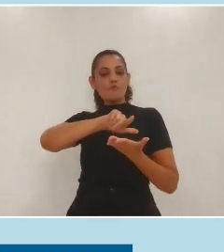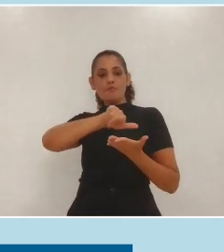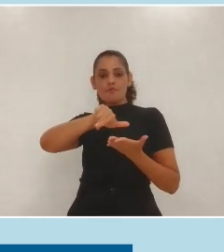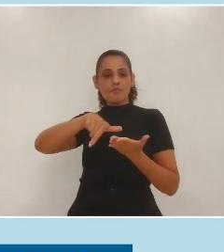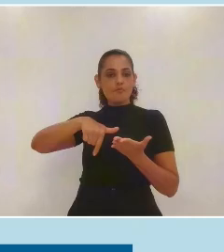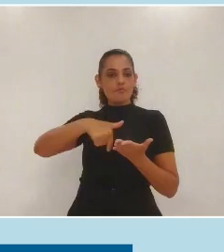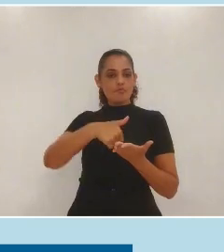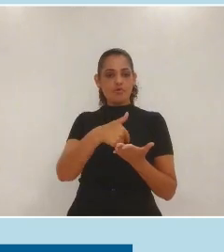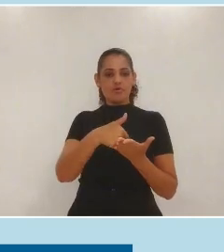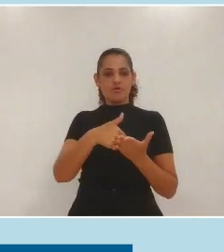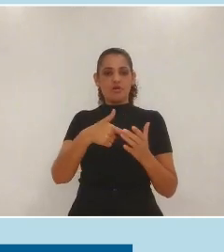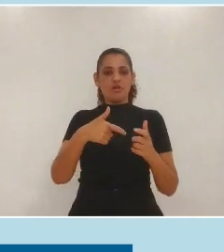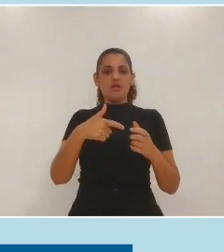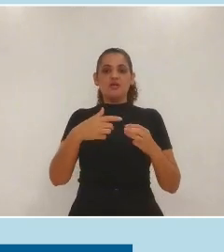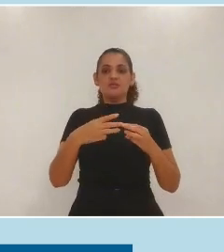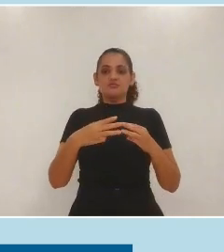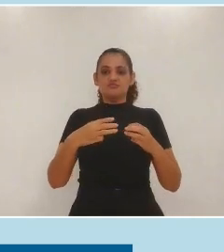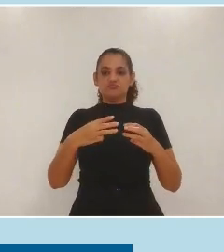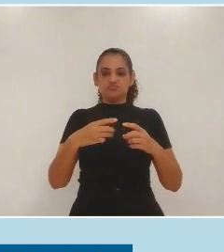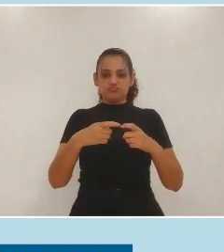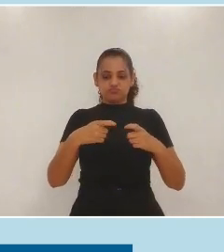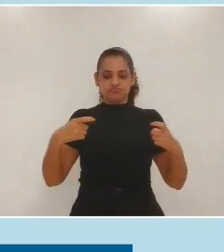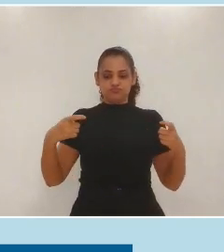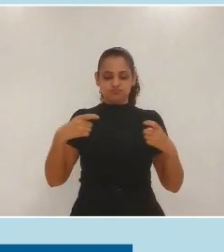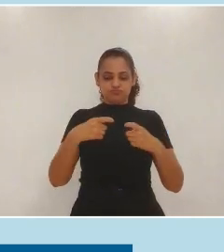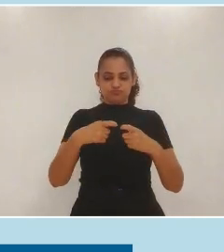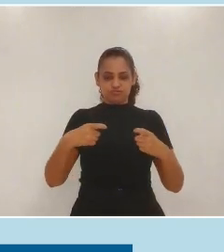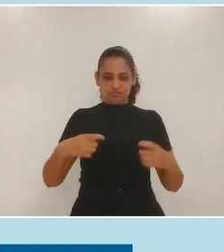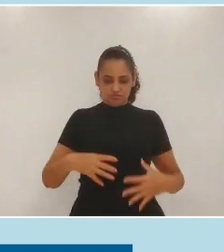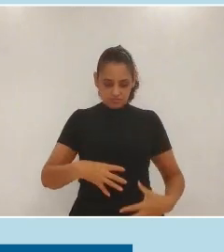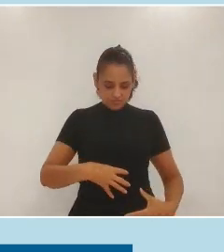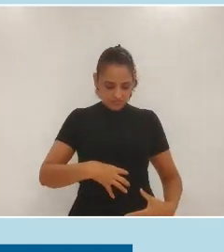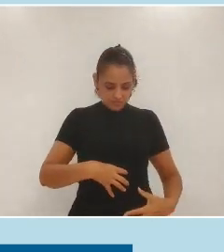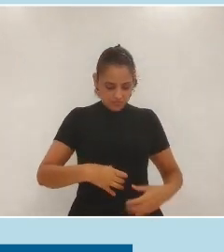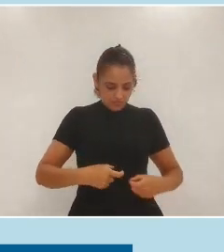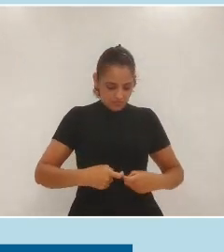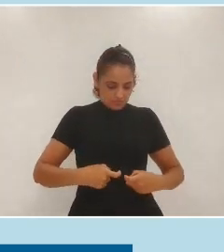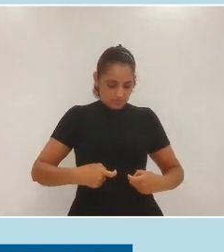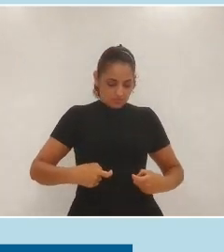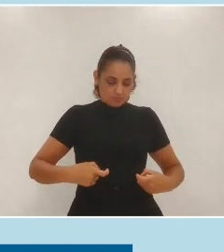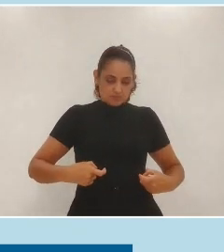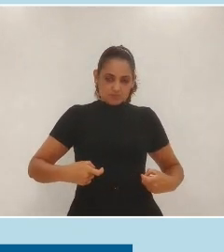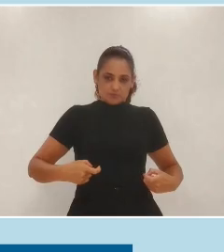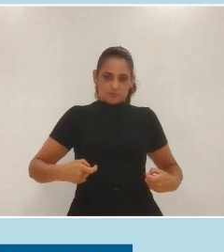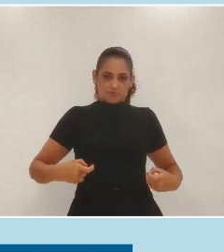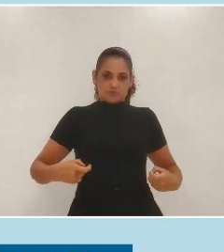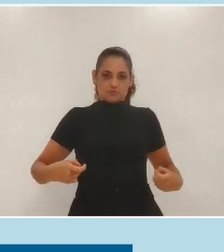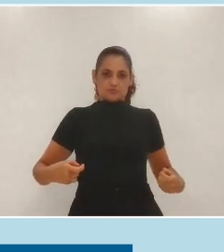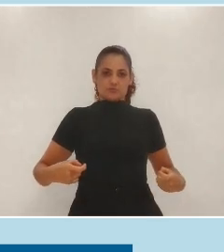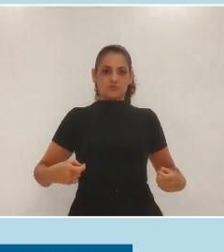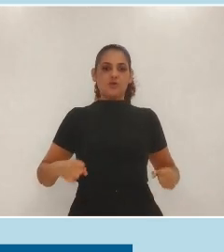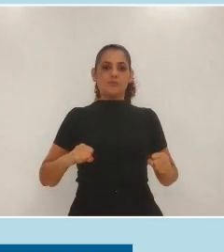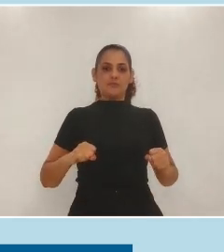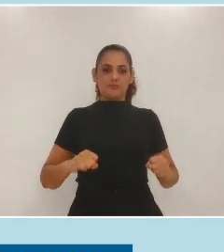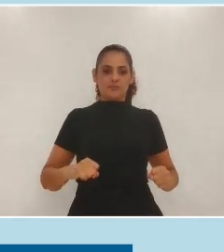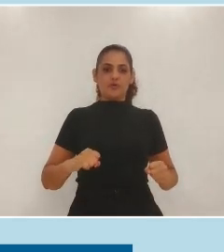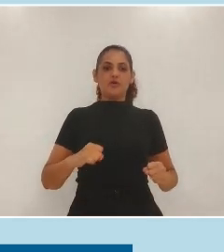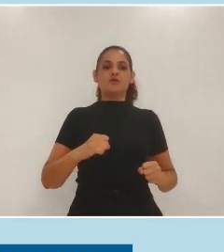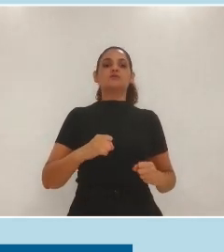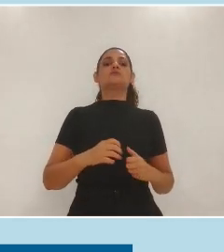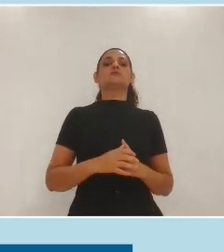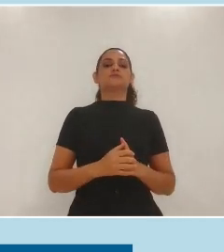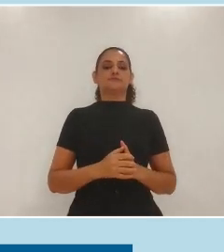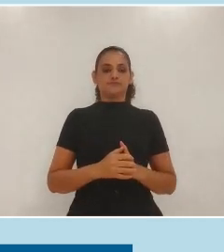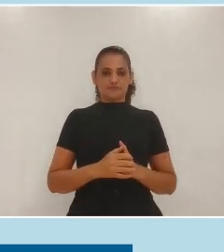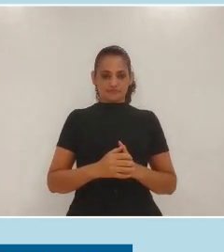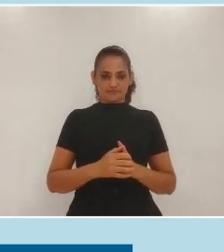o normal. Então, o estômago pode esticar, a apneia do sono, essa região pode esticar, e